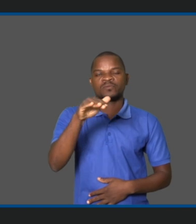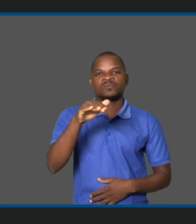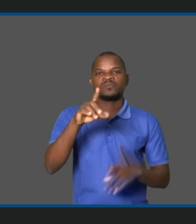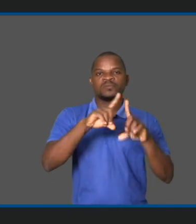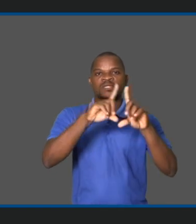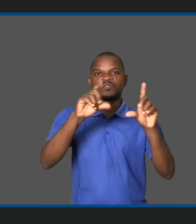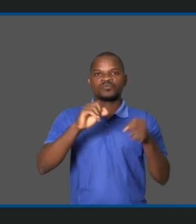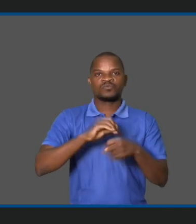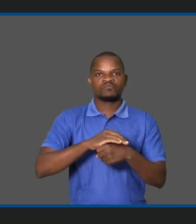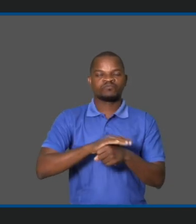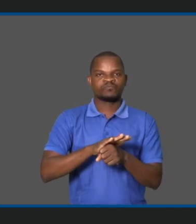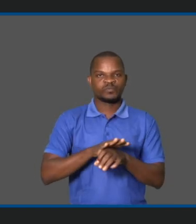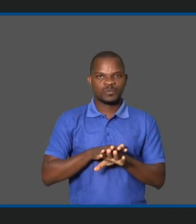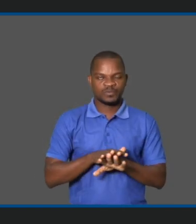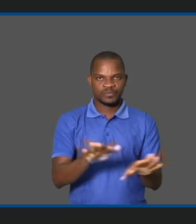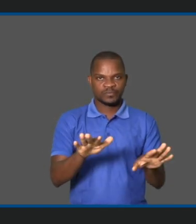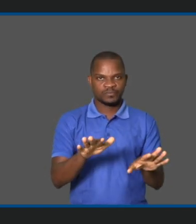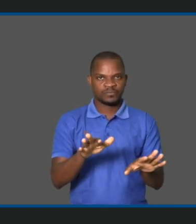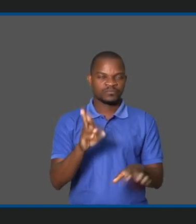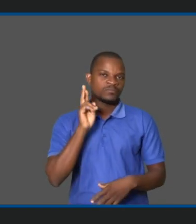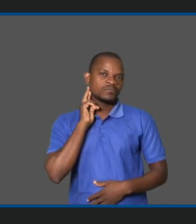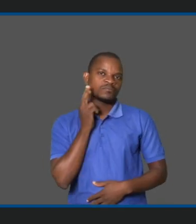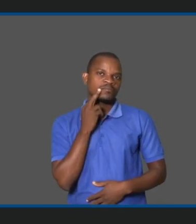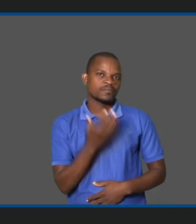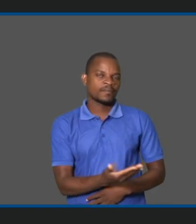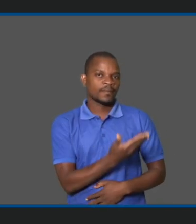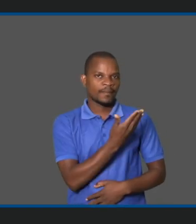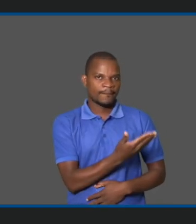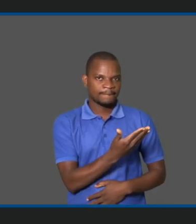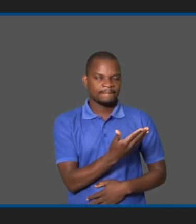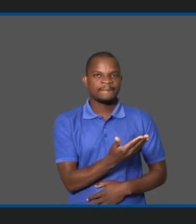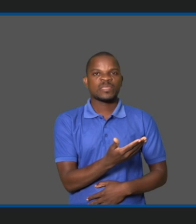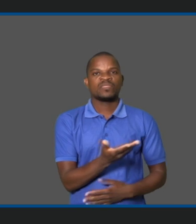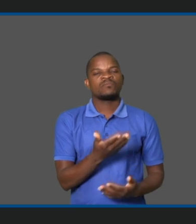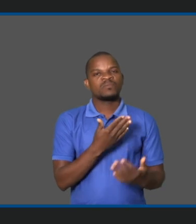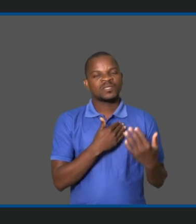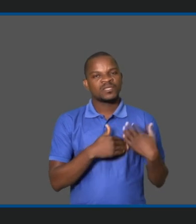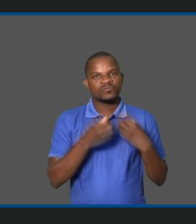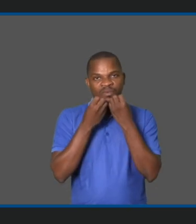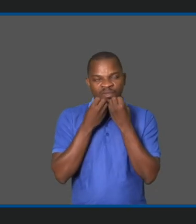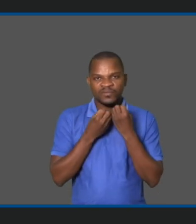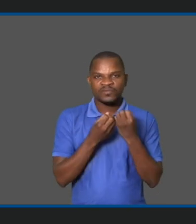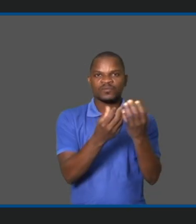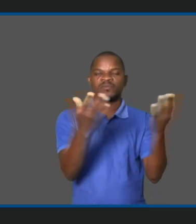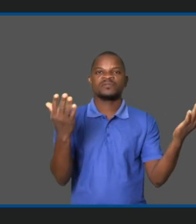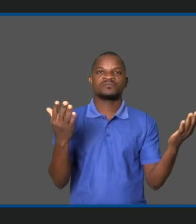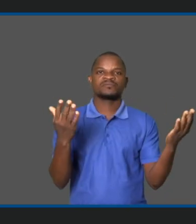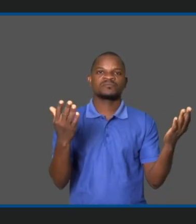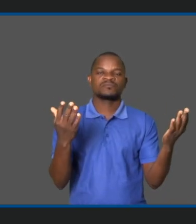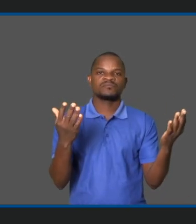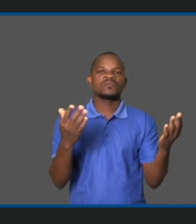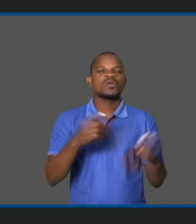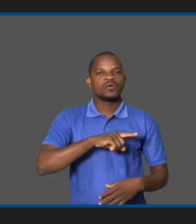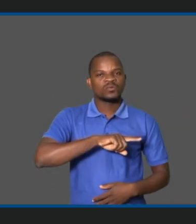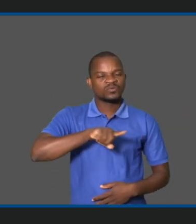O que queríamos apelar é que vamos acatar aquilo que são as recomendações que